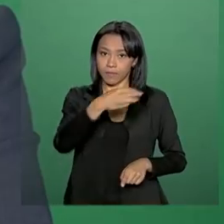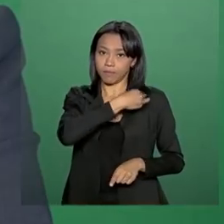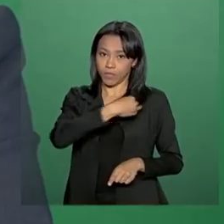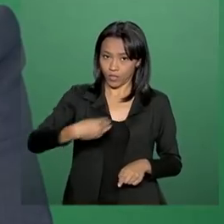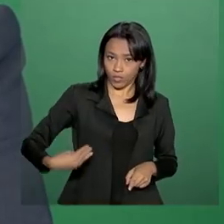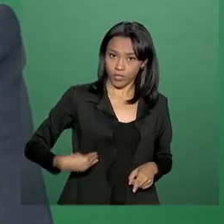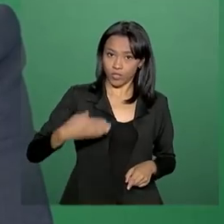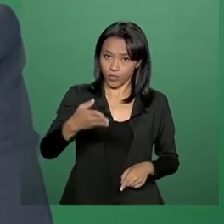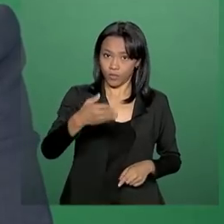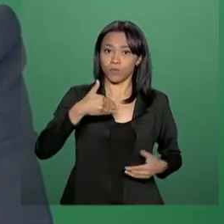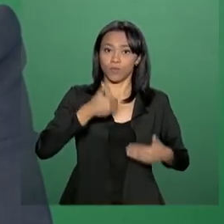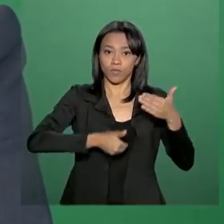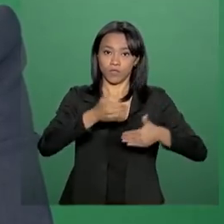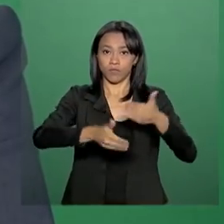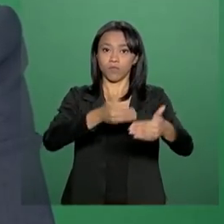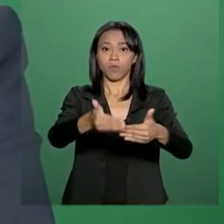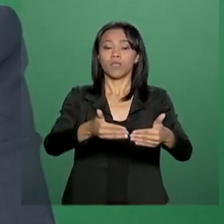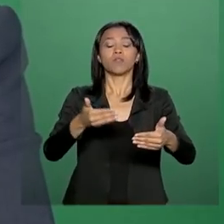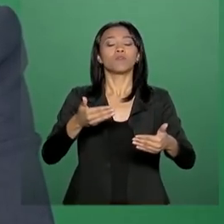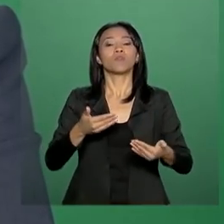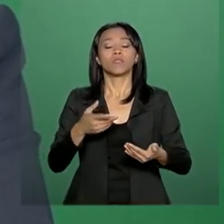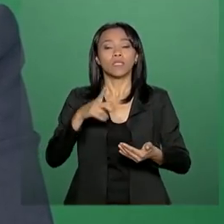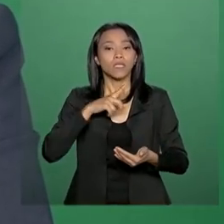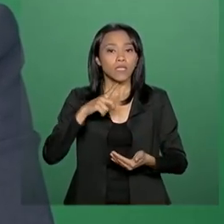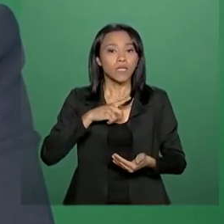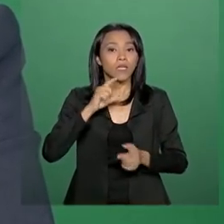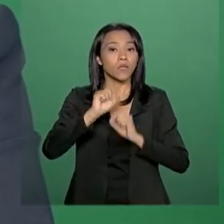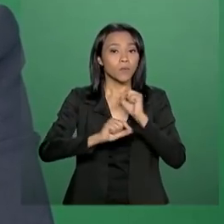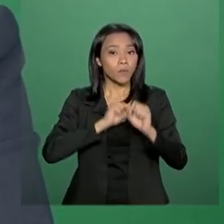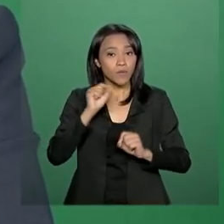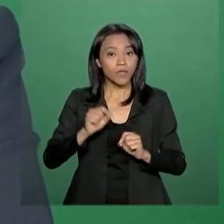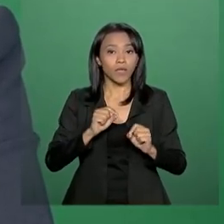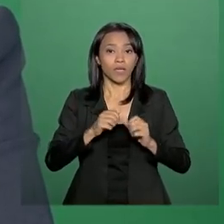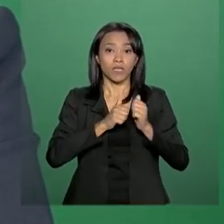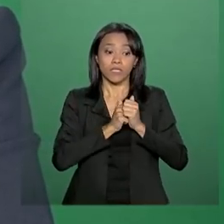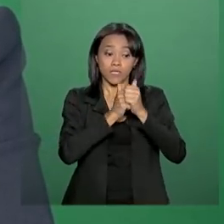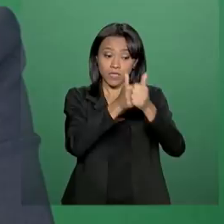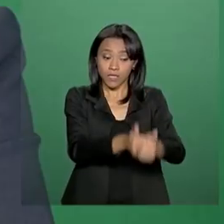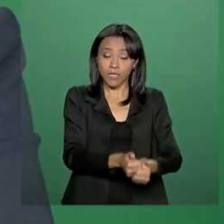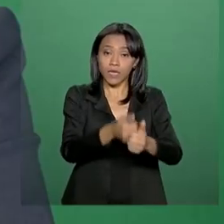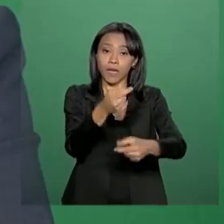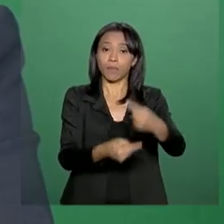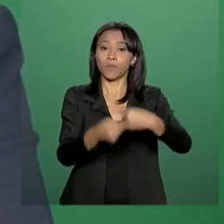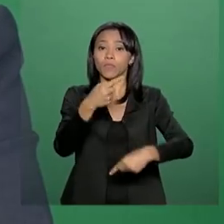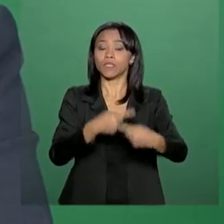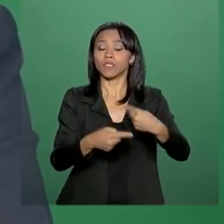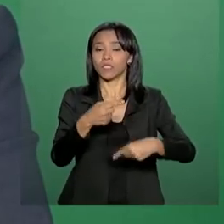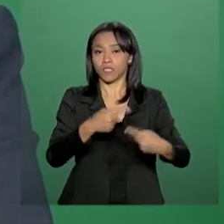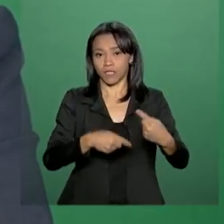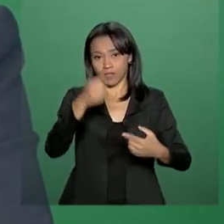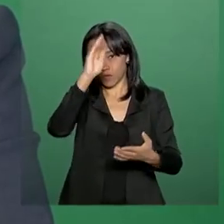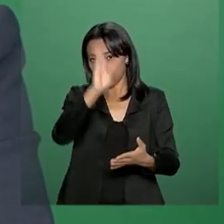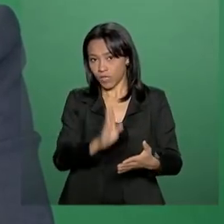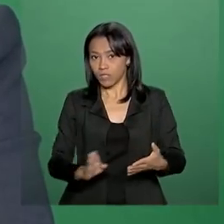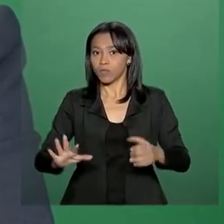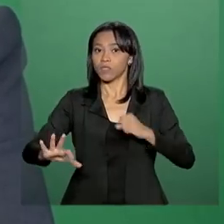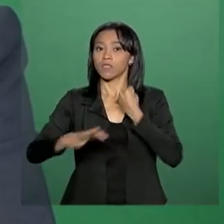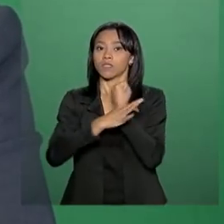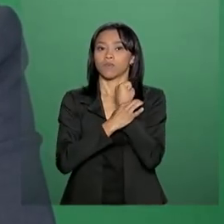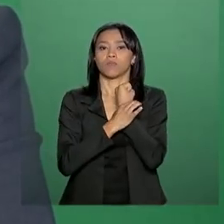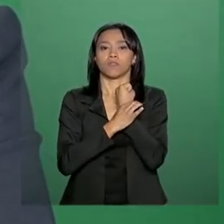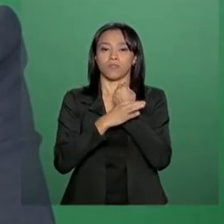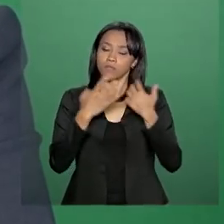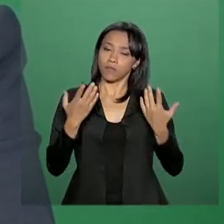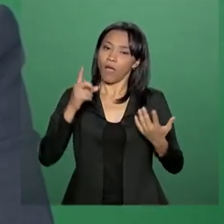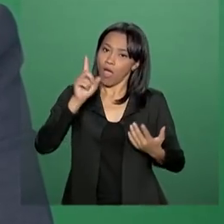Desenvolvimento Regional, tem a obrigação legal de zelar pelo cumprimento da Política Nacional de Segurança de Barragens. E é isso